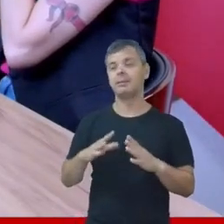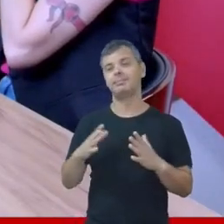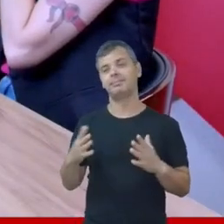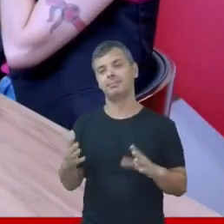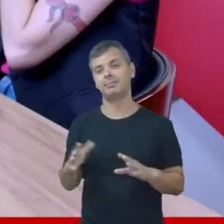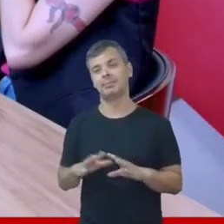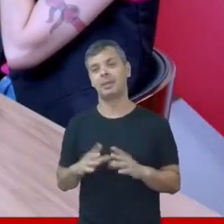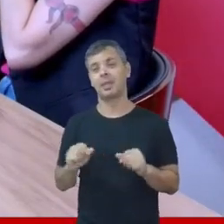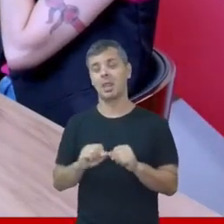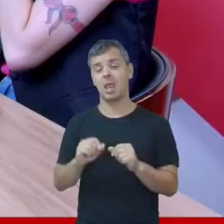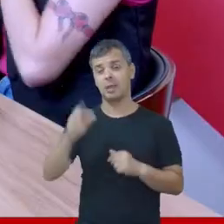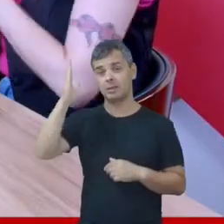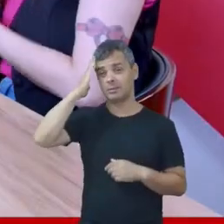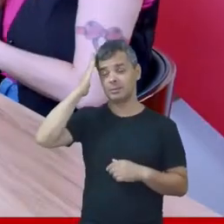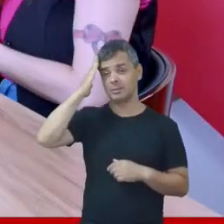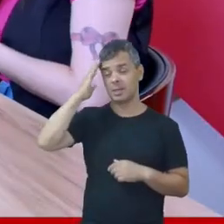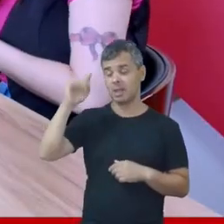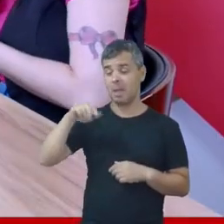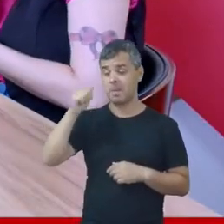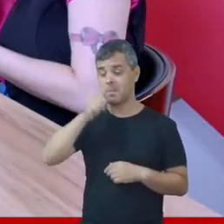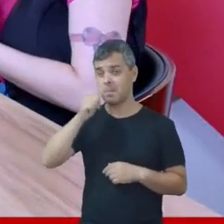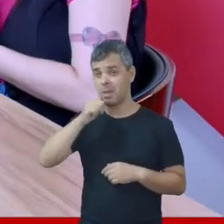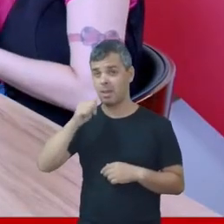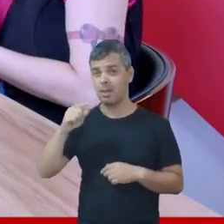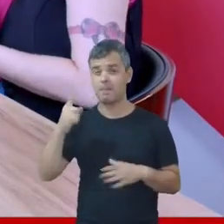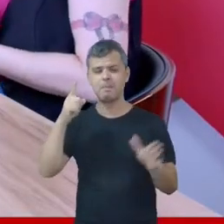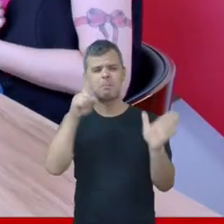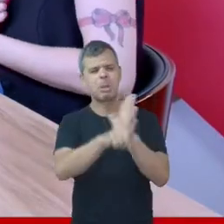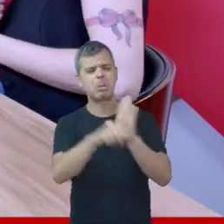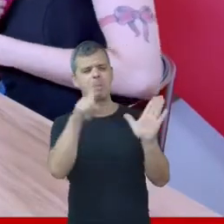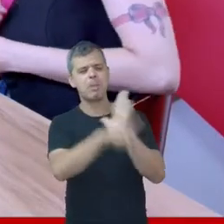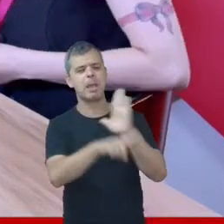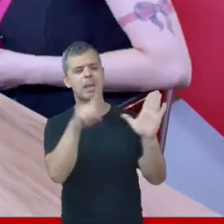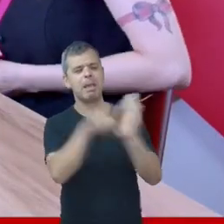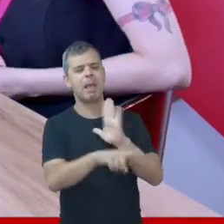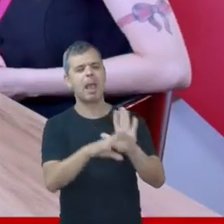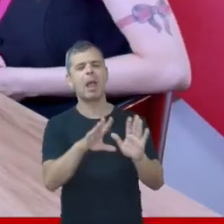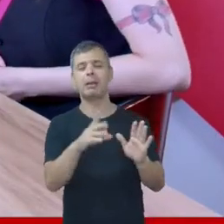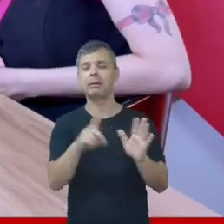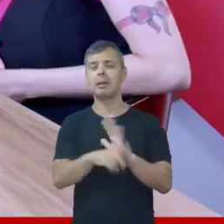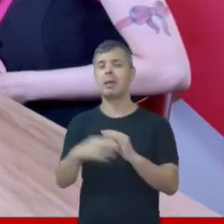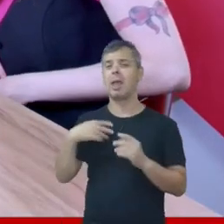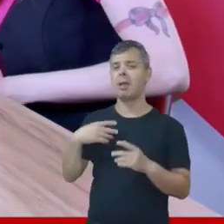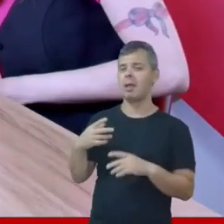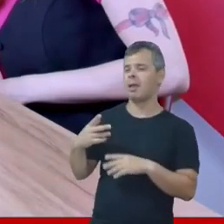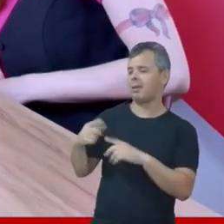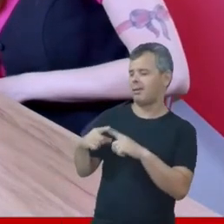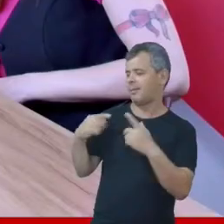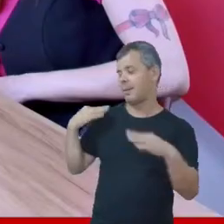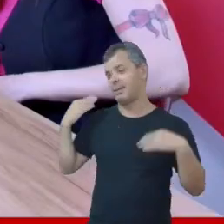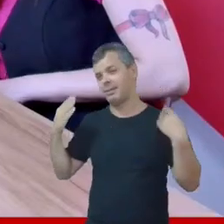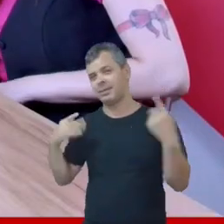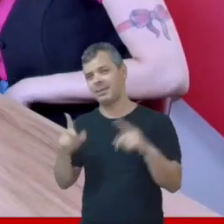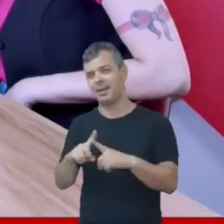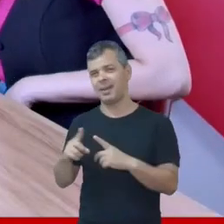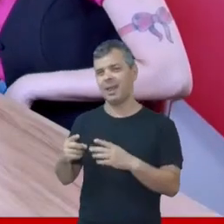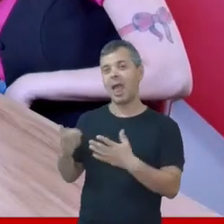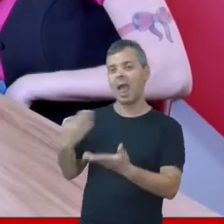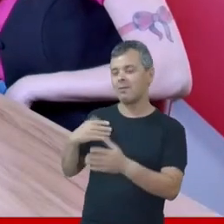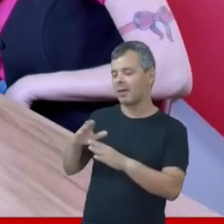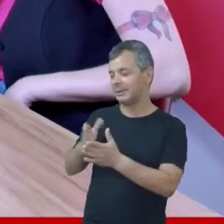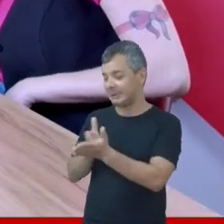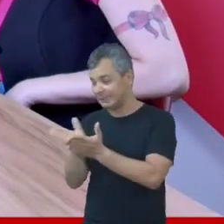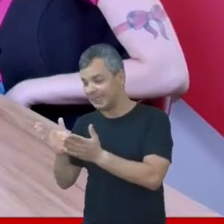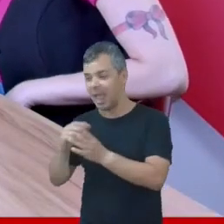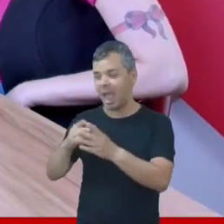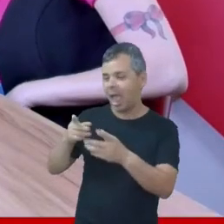Cara, e aí eu sei que essa mulher começou a me fazer várias perguntas. E aí eu, né, muito liso, fui saindo